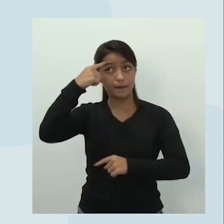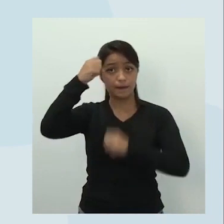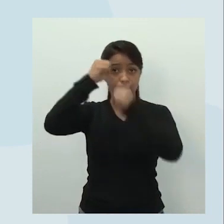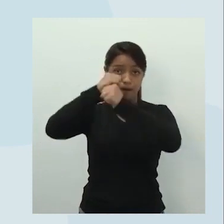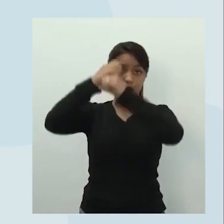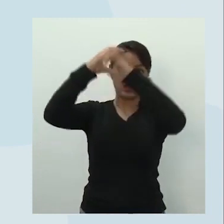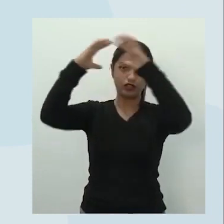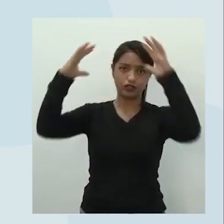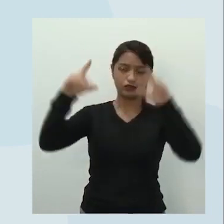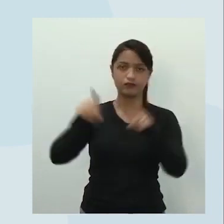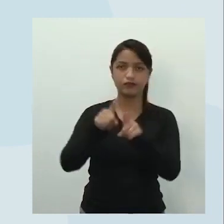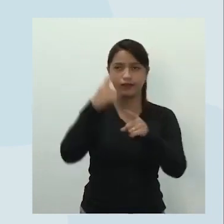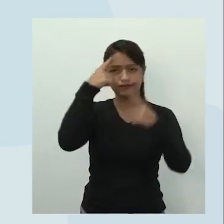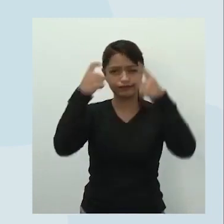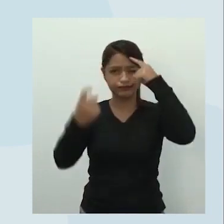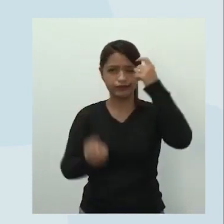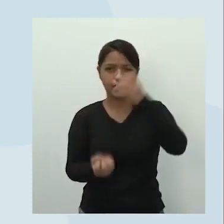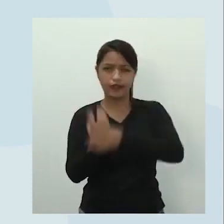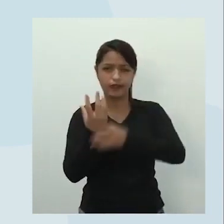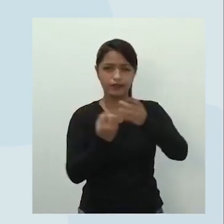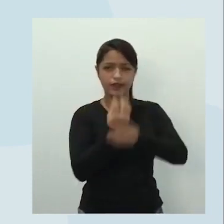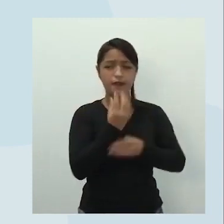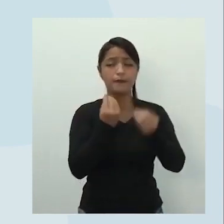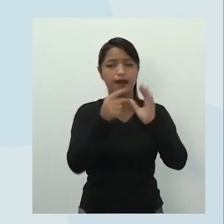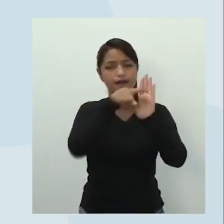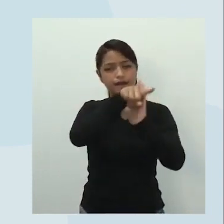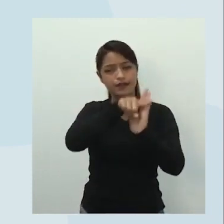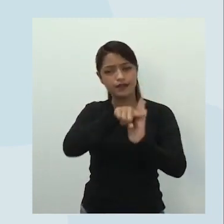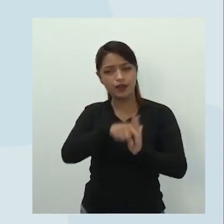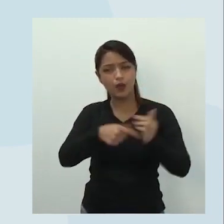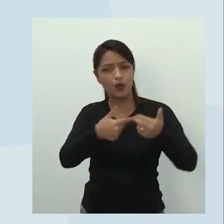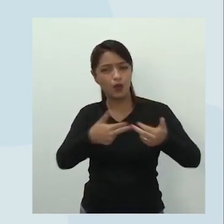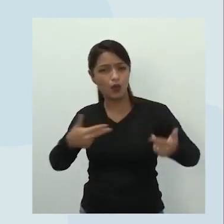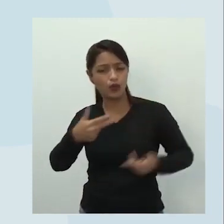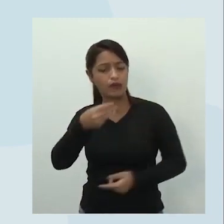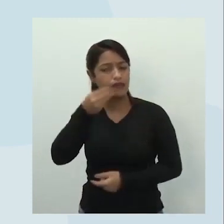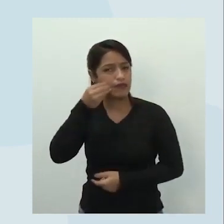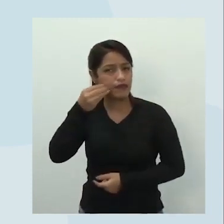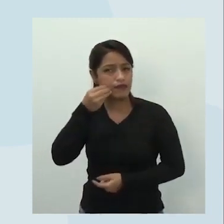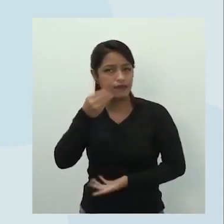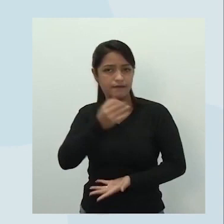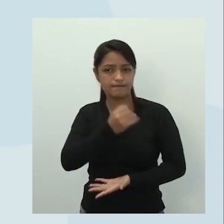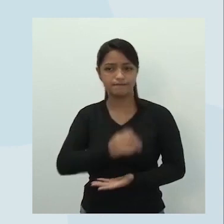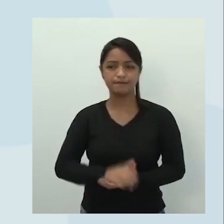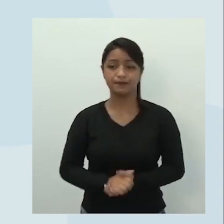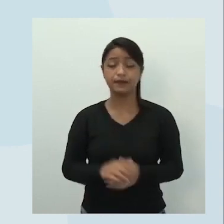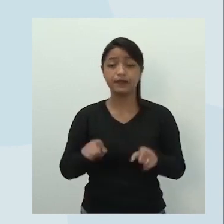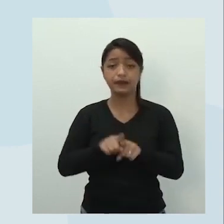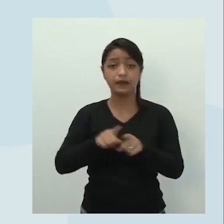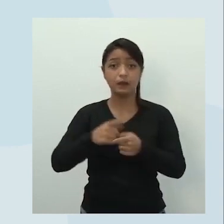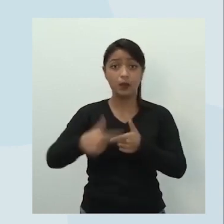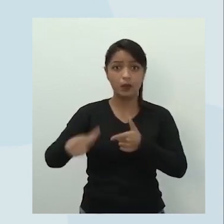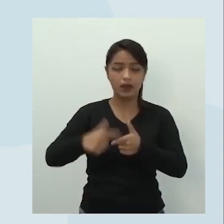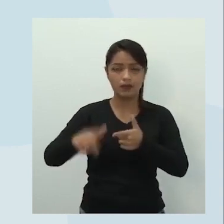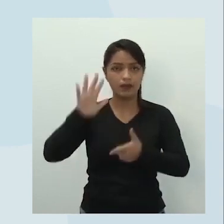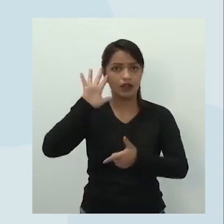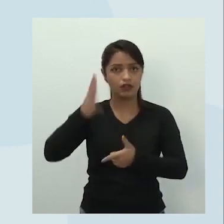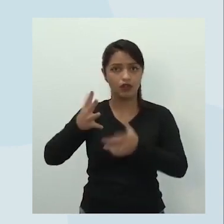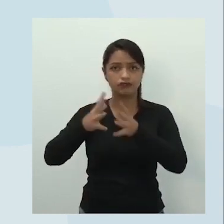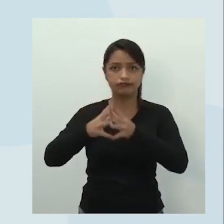criatividade, para investigar causas, elaborar e testar hipóteses, formular e resolver problemas e